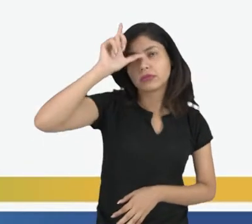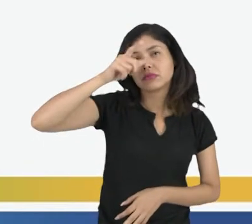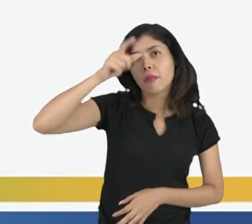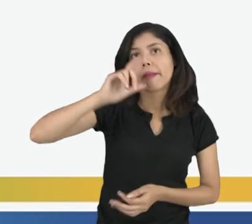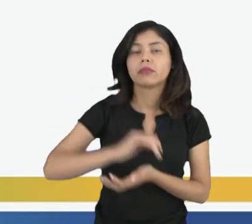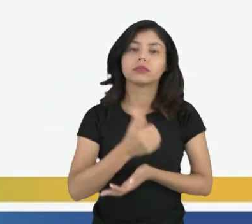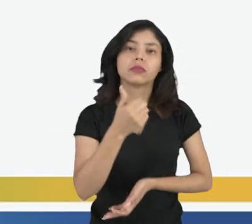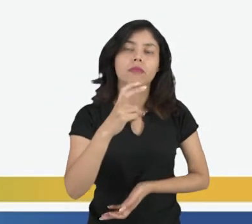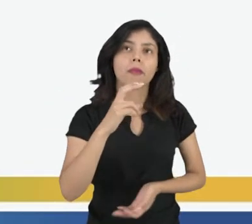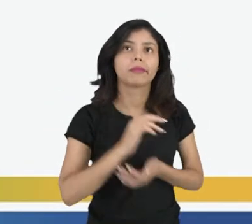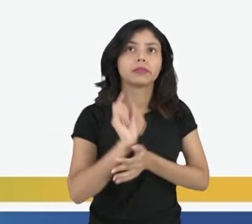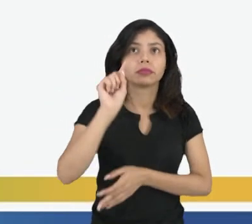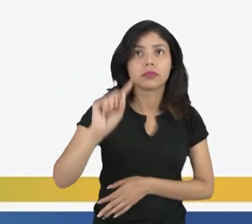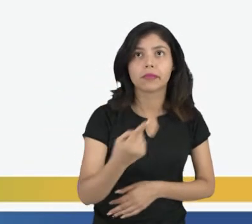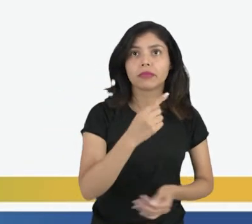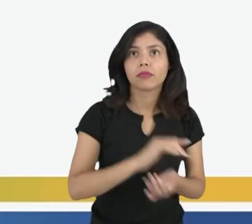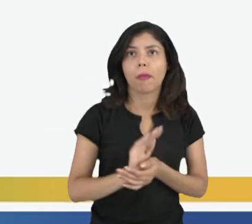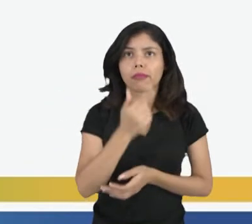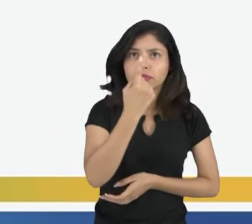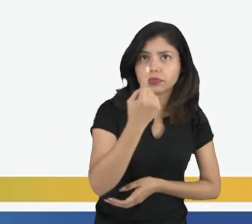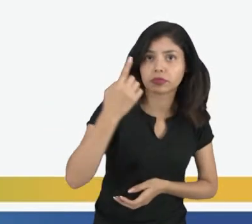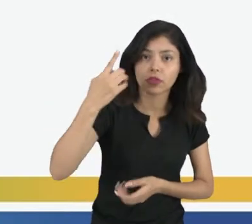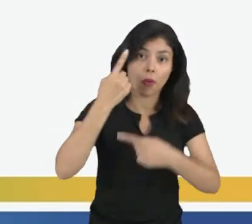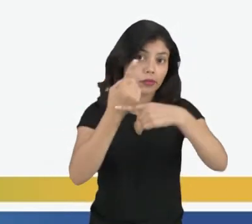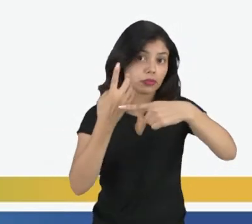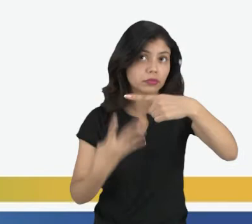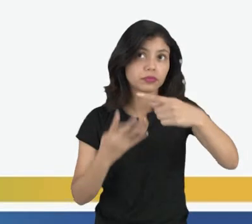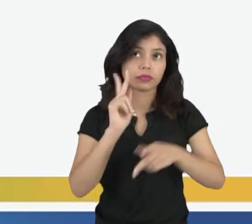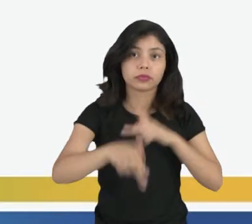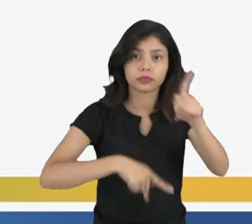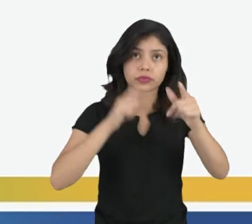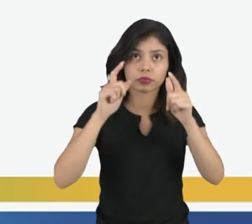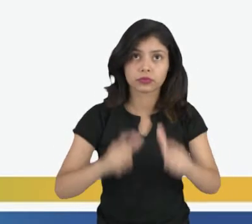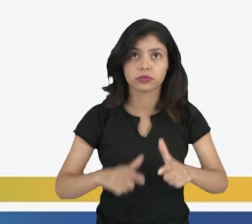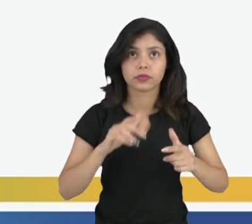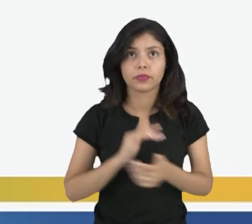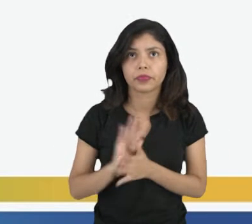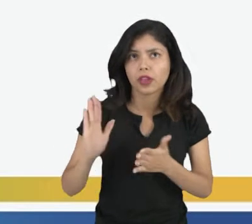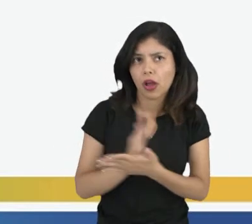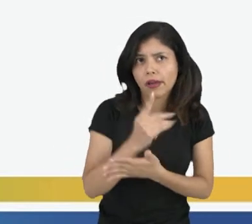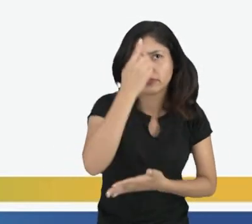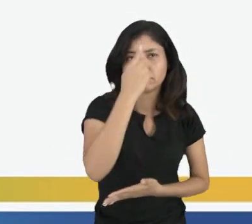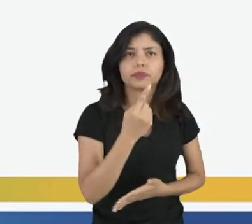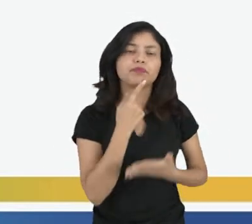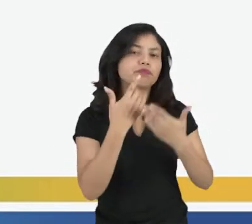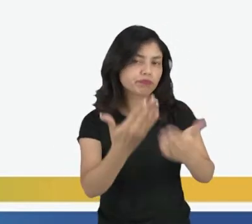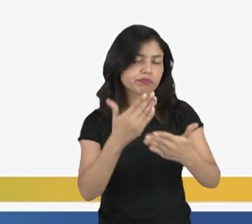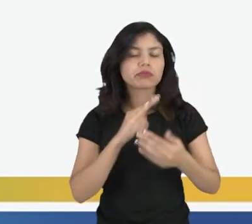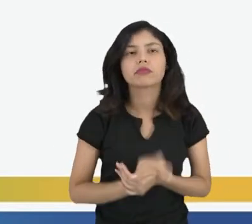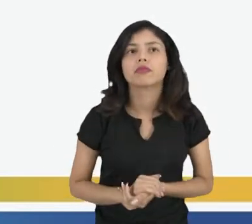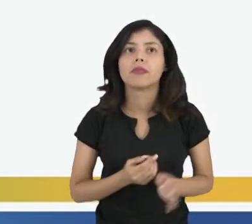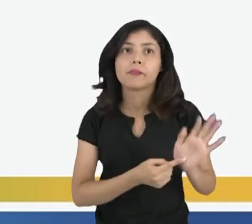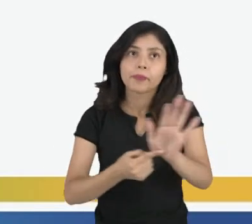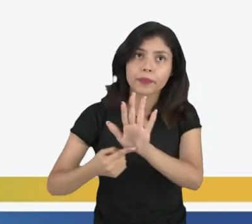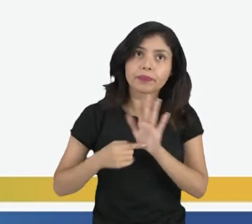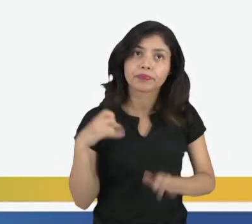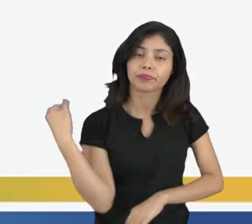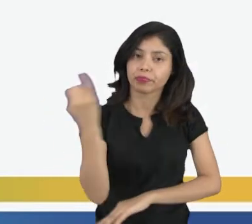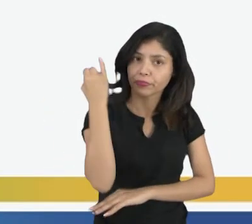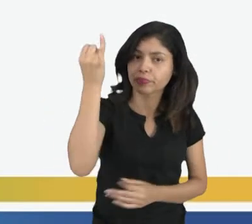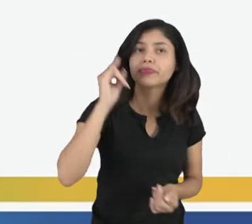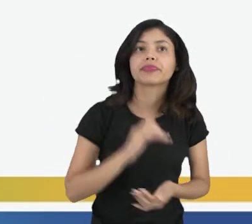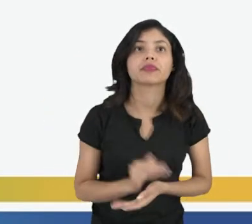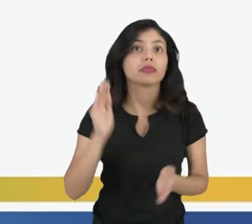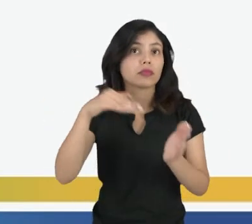são 15 milhões e corresponde a um quarto da população local e aí tem algumas figuras ilustradas e mostram do